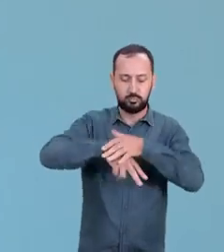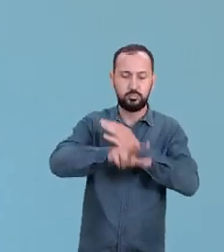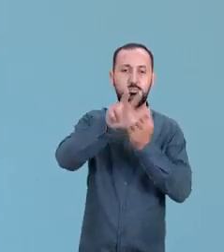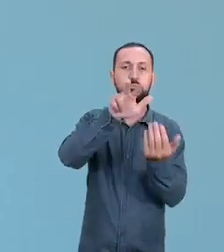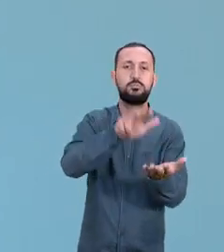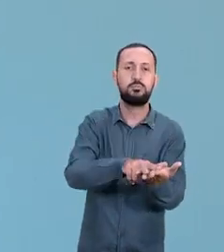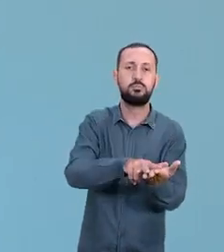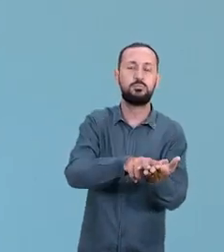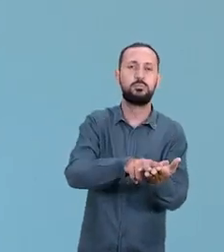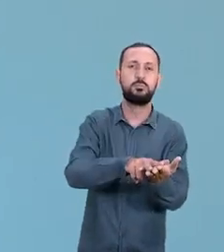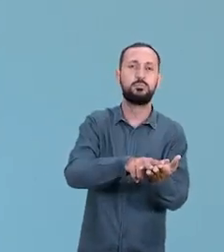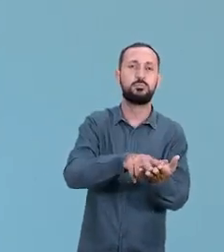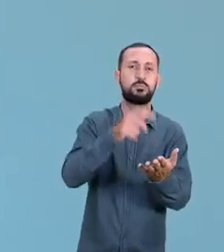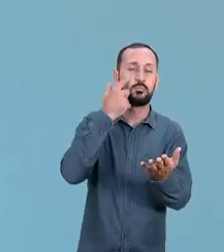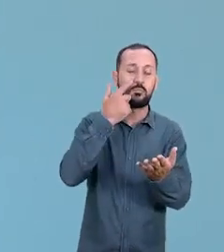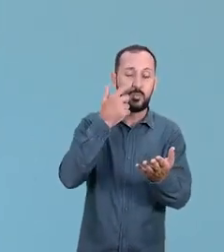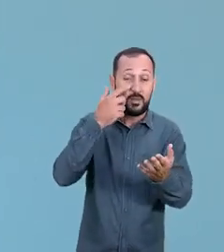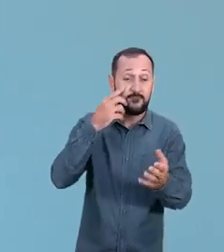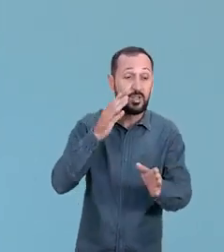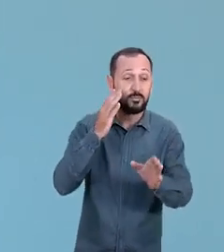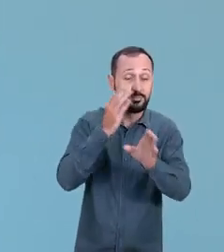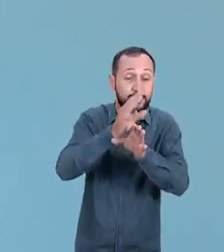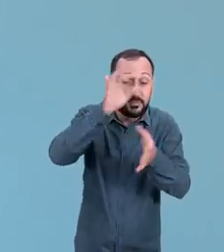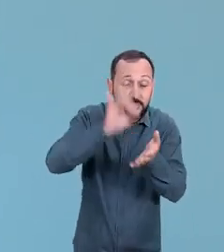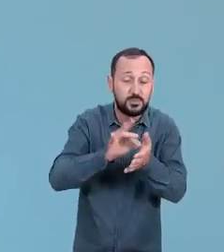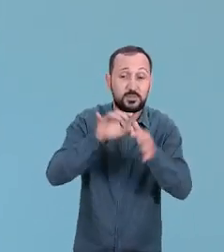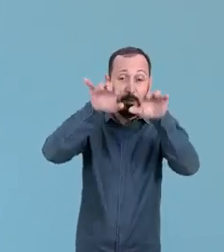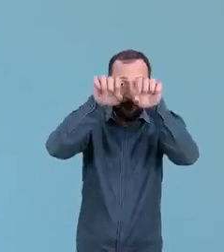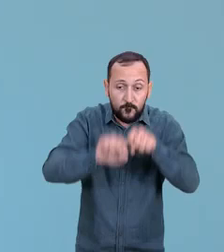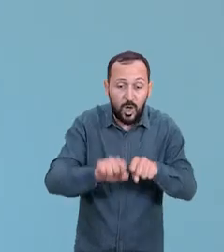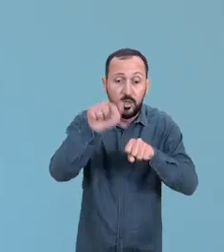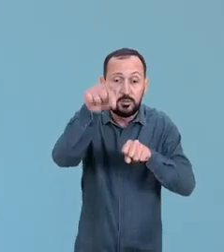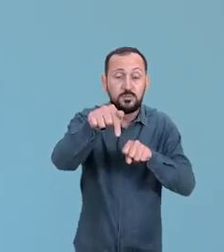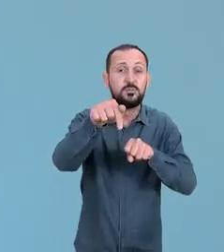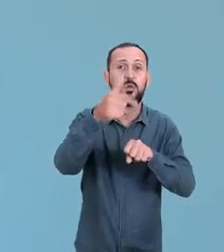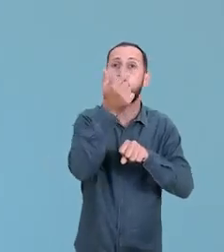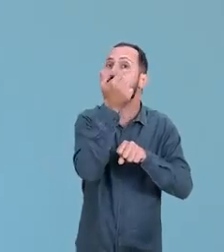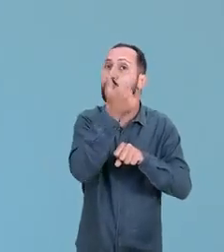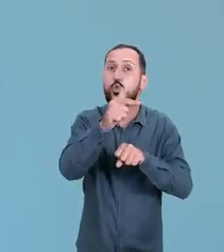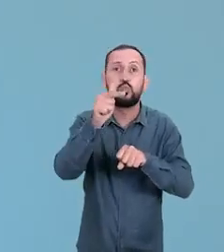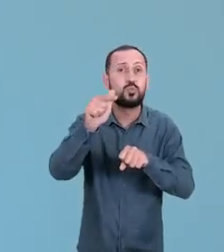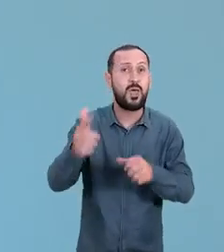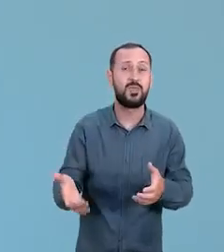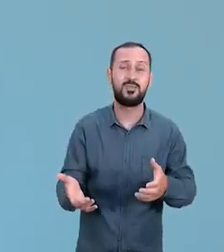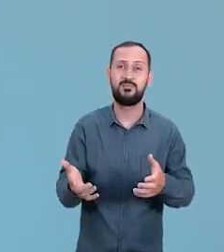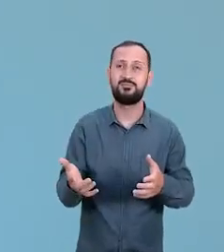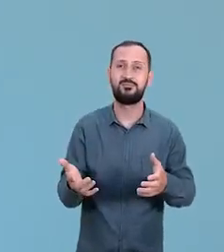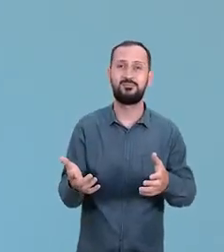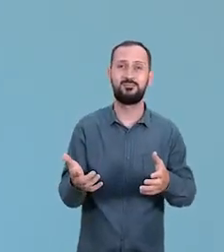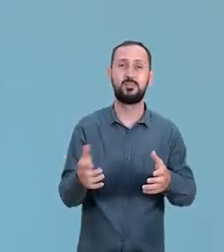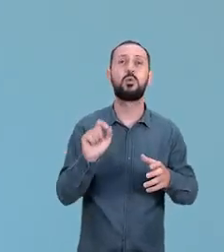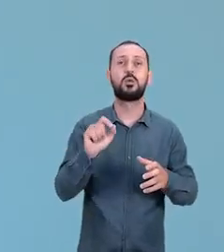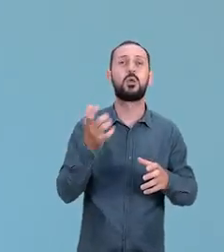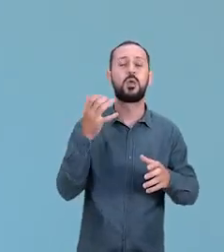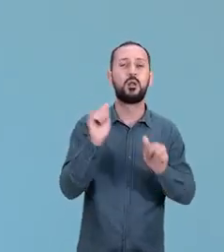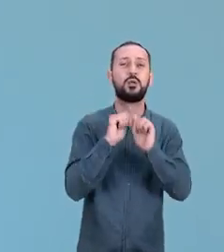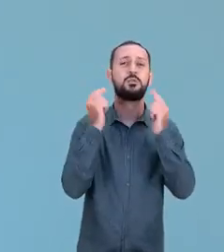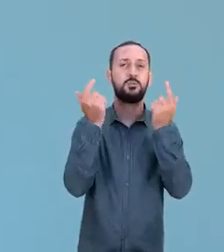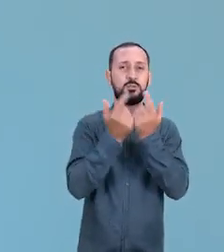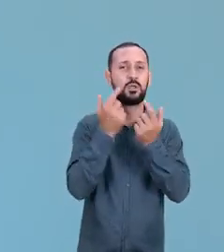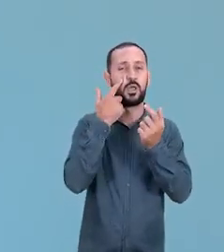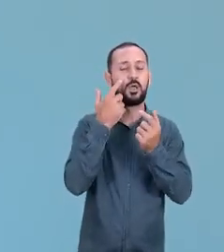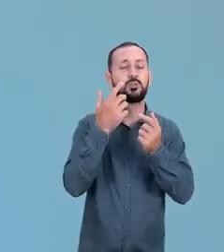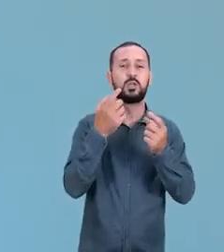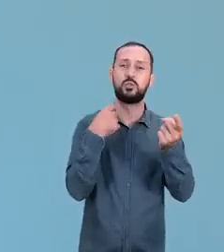que quando você precisa do leito, ele não existe. Então, eu acho assim que o que a Assembleia Legislativa poderia fazer